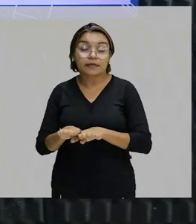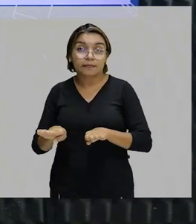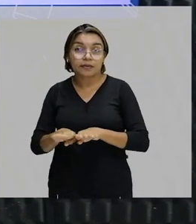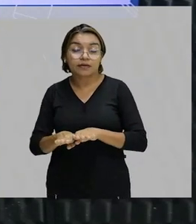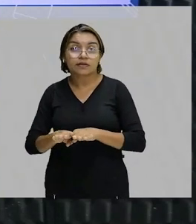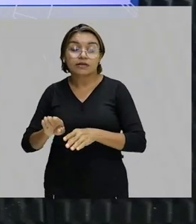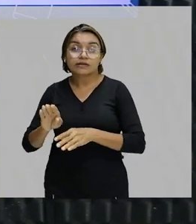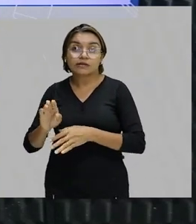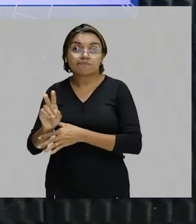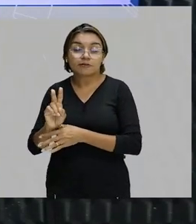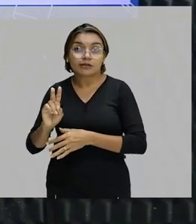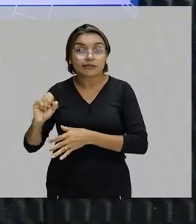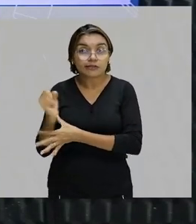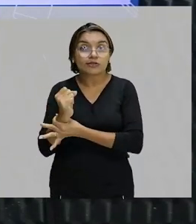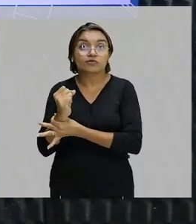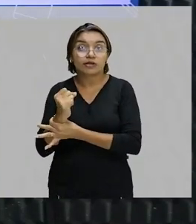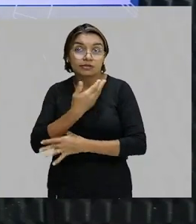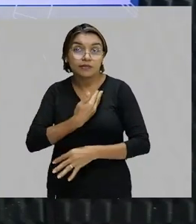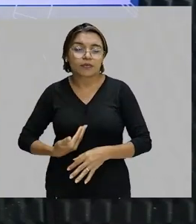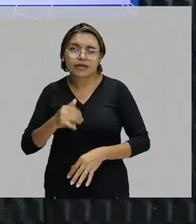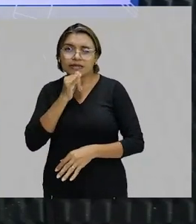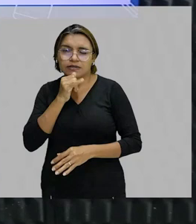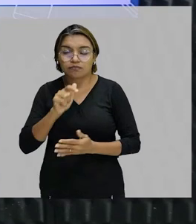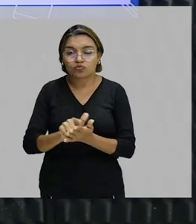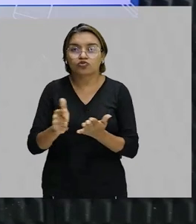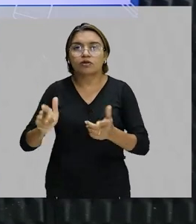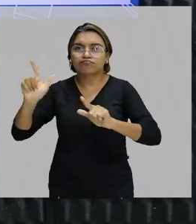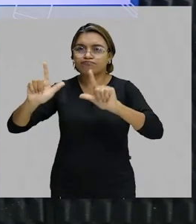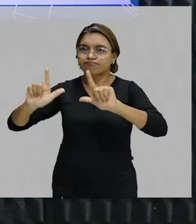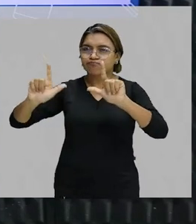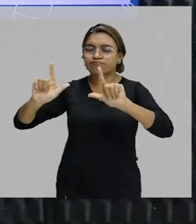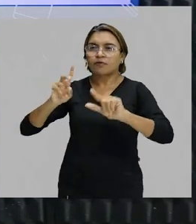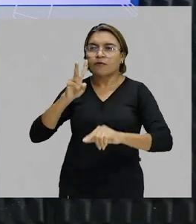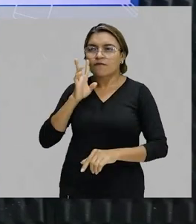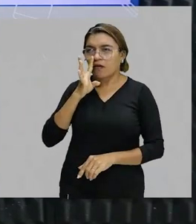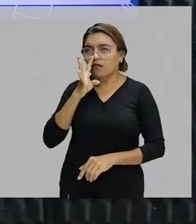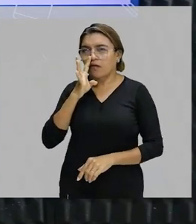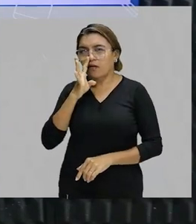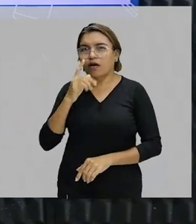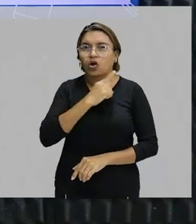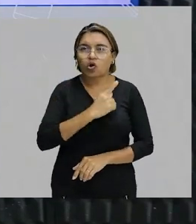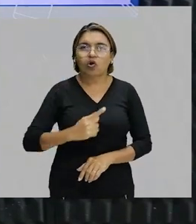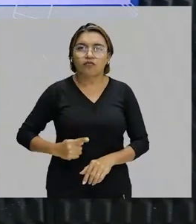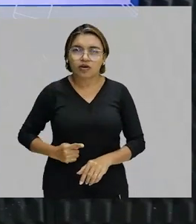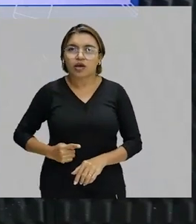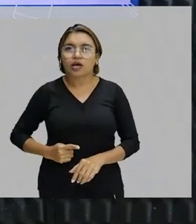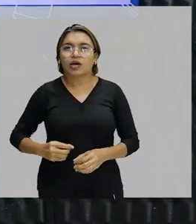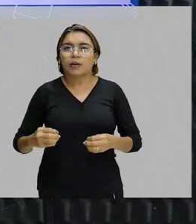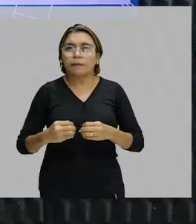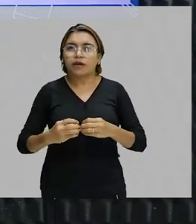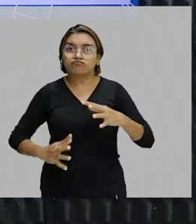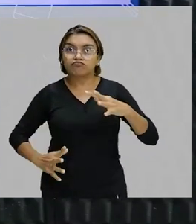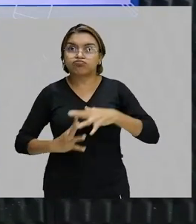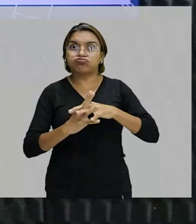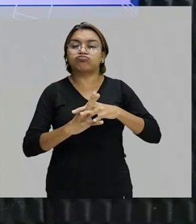o teto então quando tu olhar o jornal aí né na televisão dizer ah o Governo está perto de furar o teto de